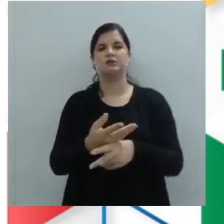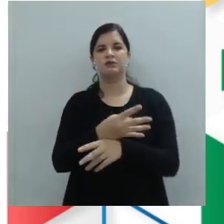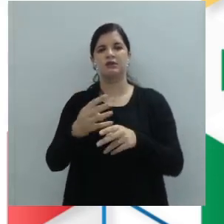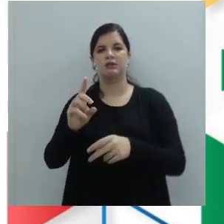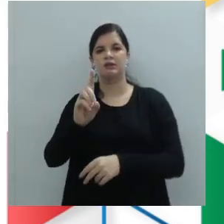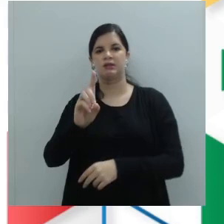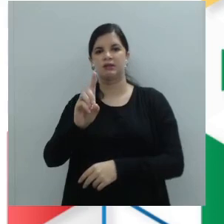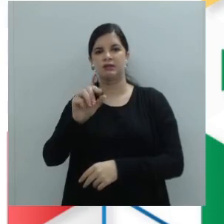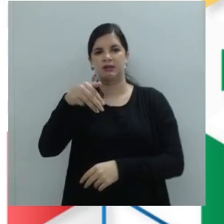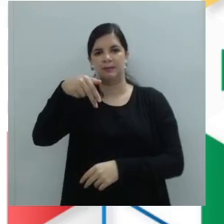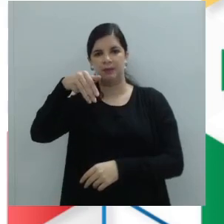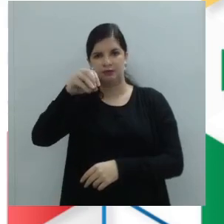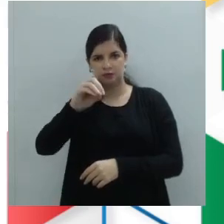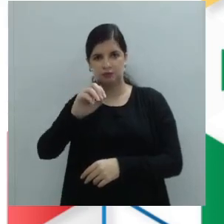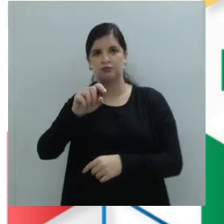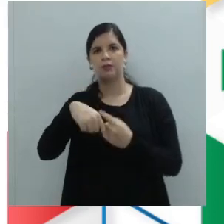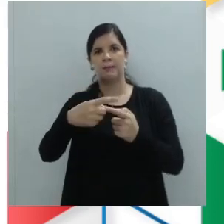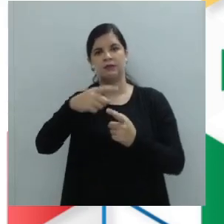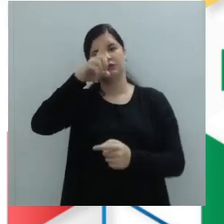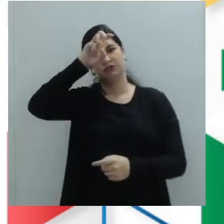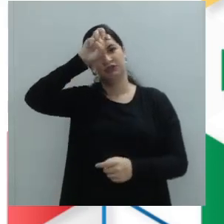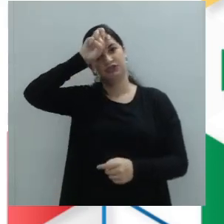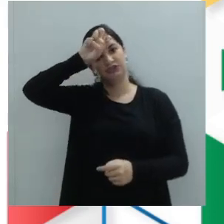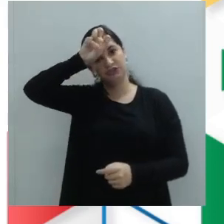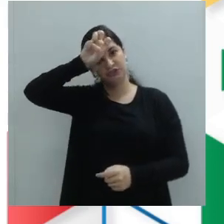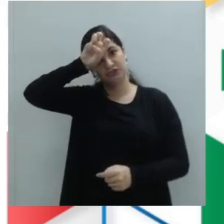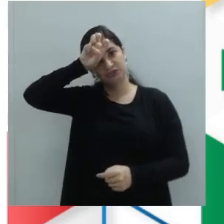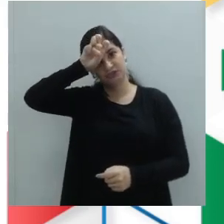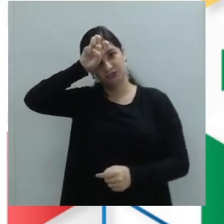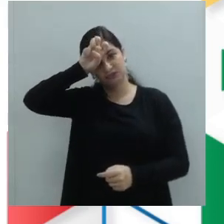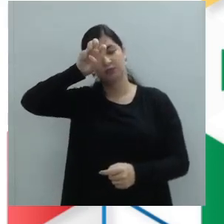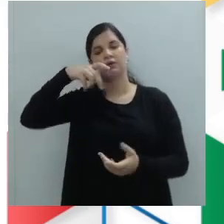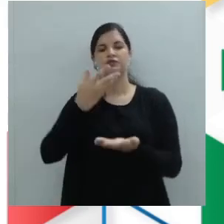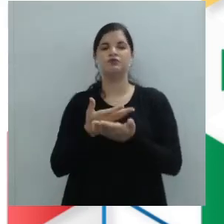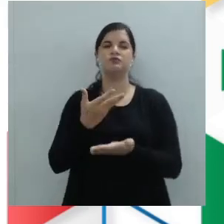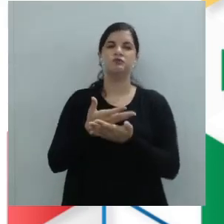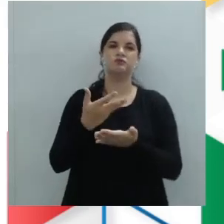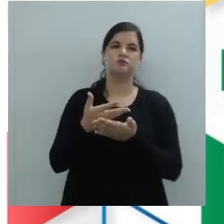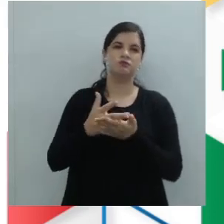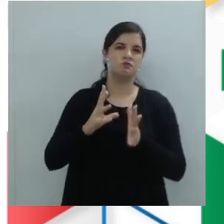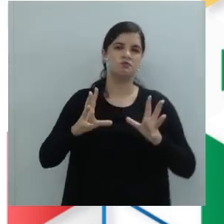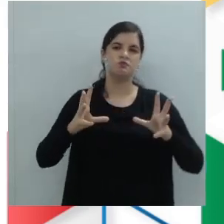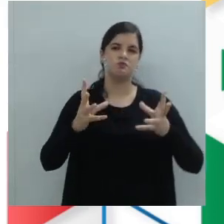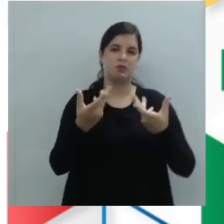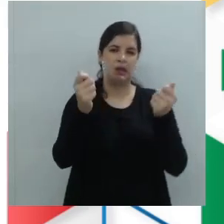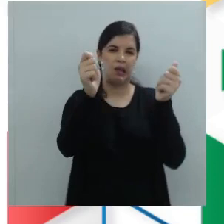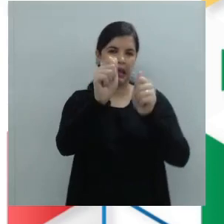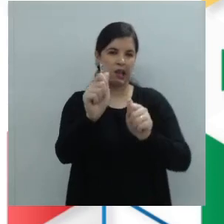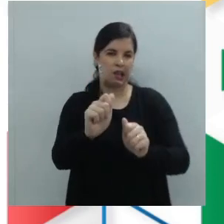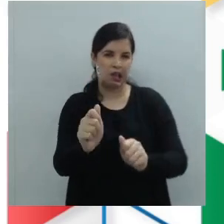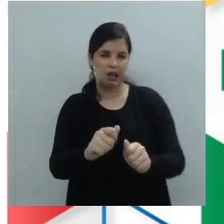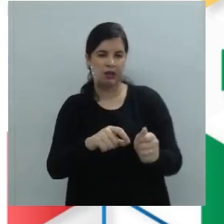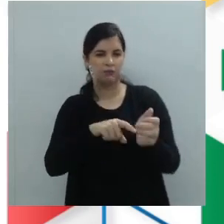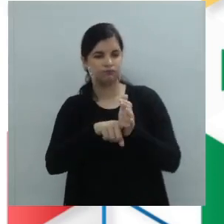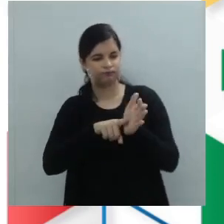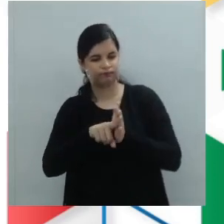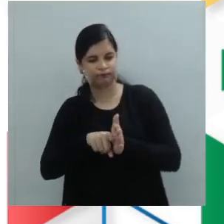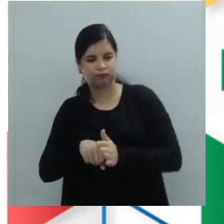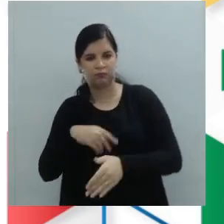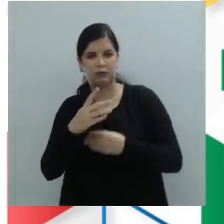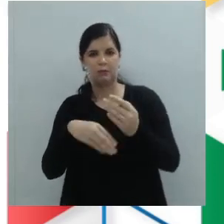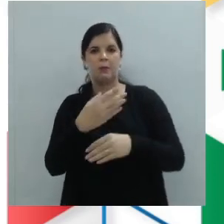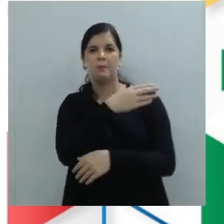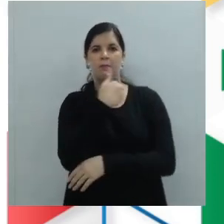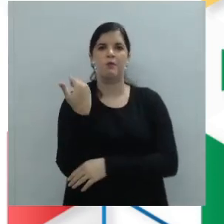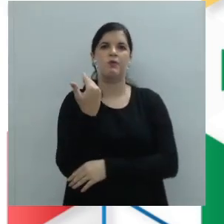o Egito e Marrocos, onde estudou com mestres das artes ocultas depois do falecimento de seu